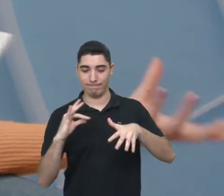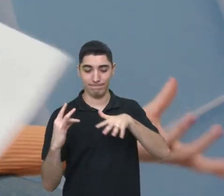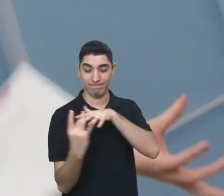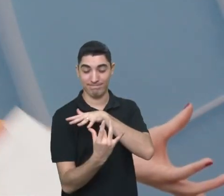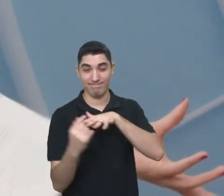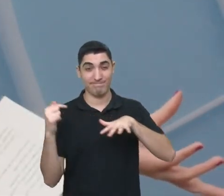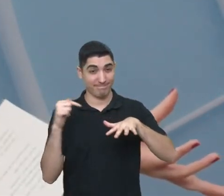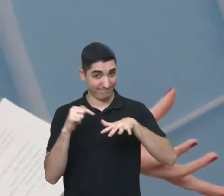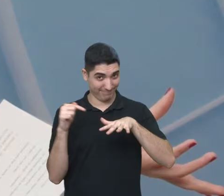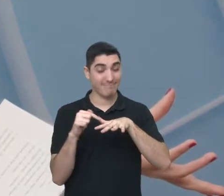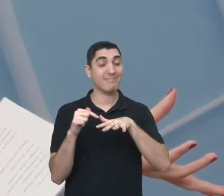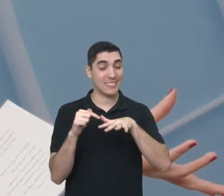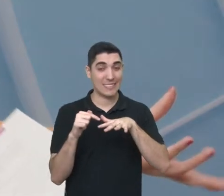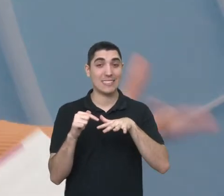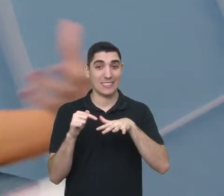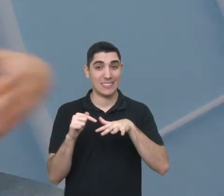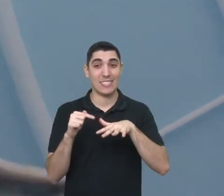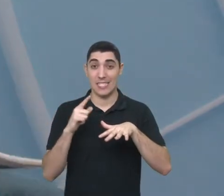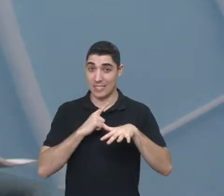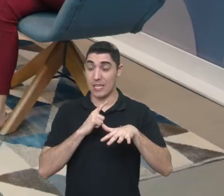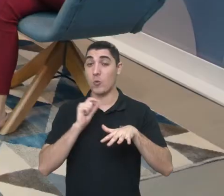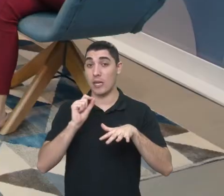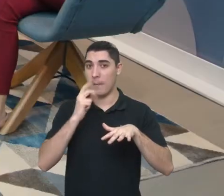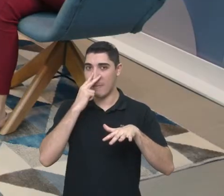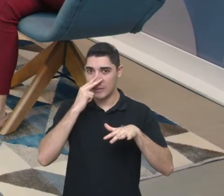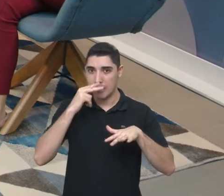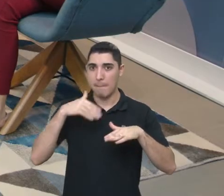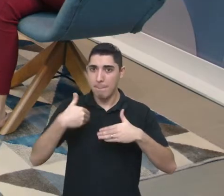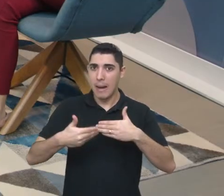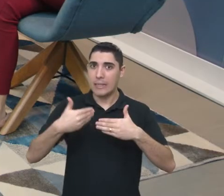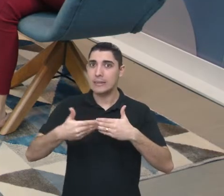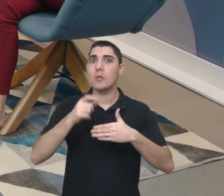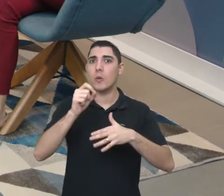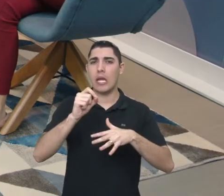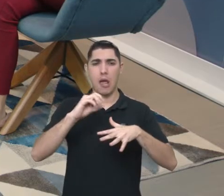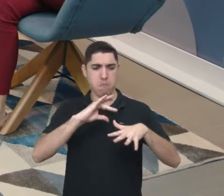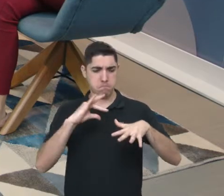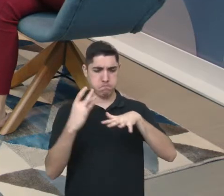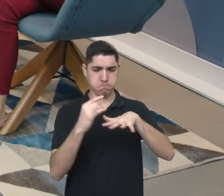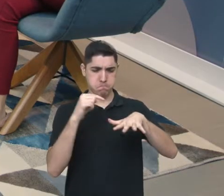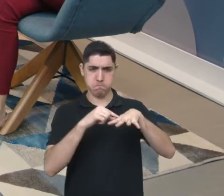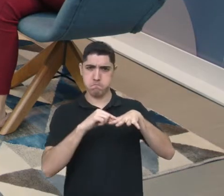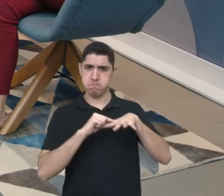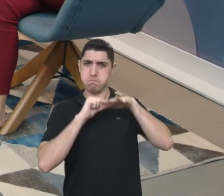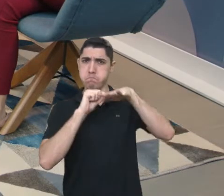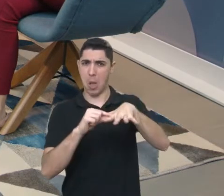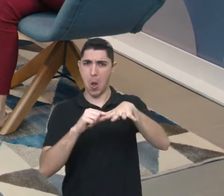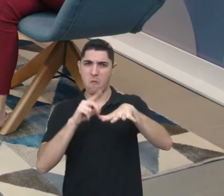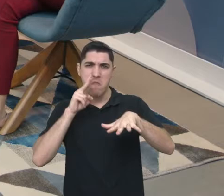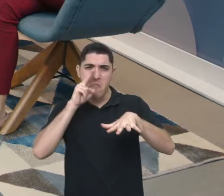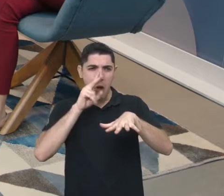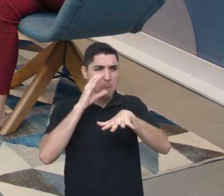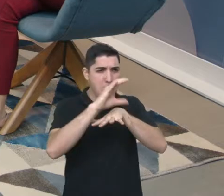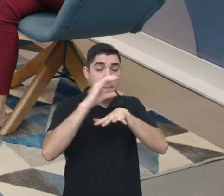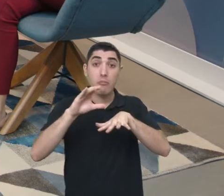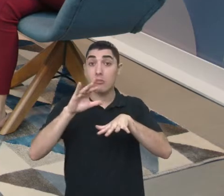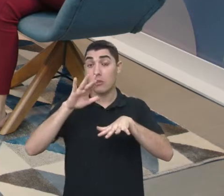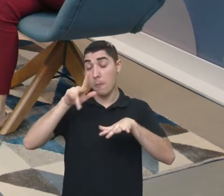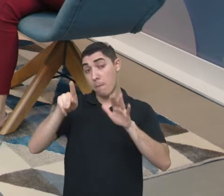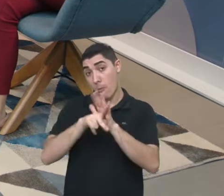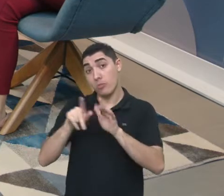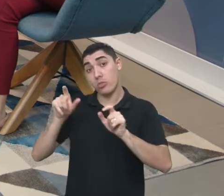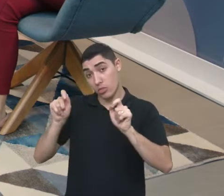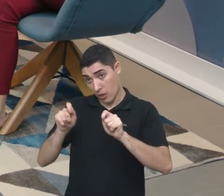redes sociais, né? Que agora, né, estão cada vez mais com tudo, é também uma ferramenta de trabalho para muita